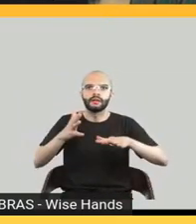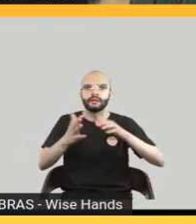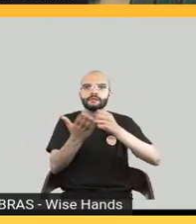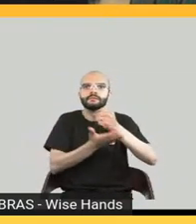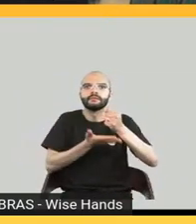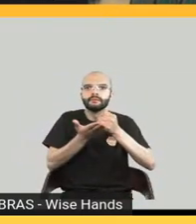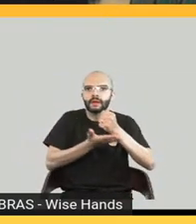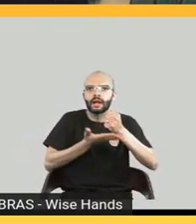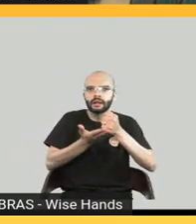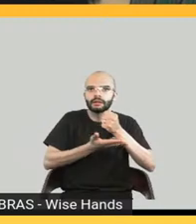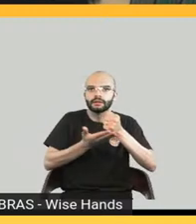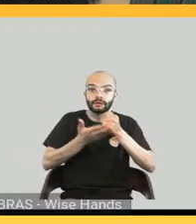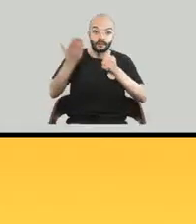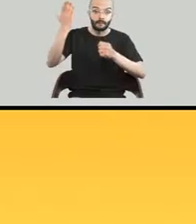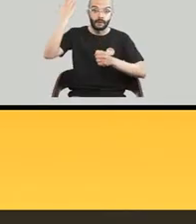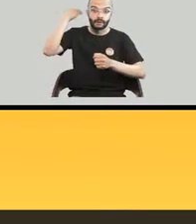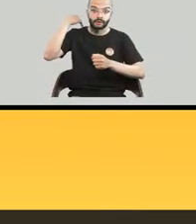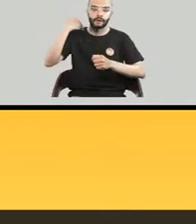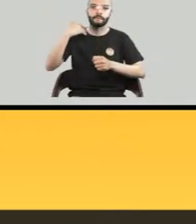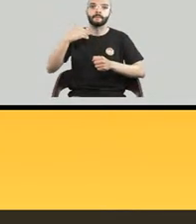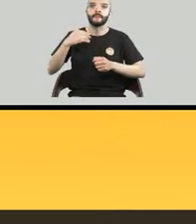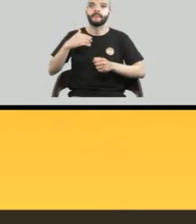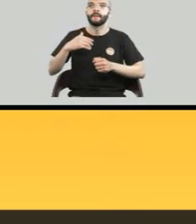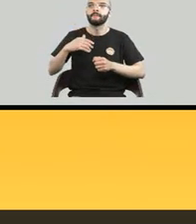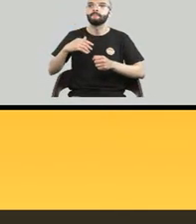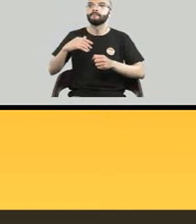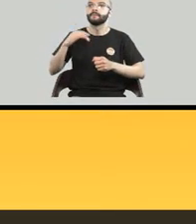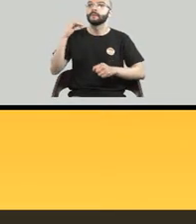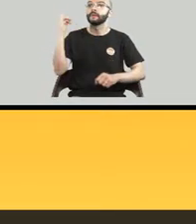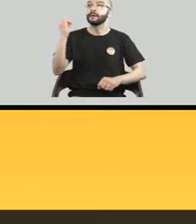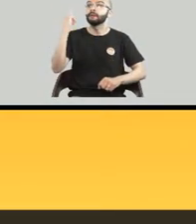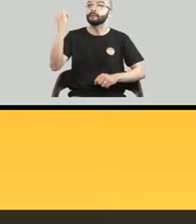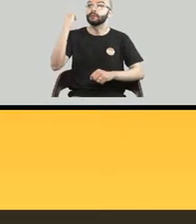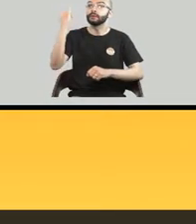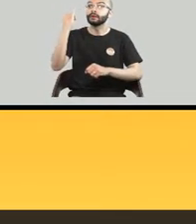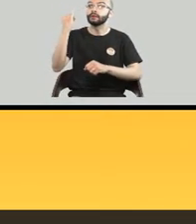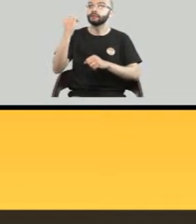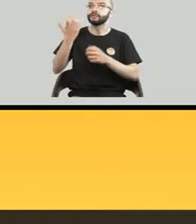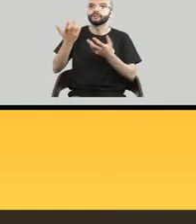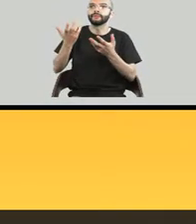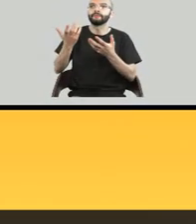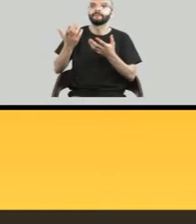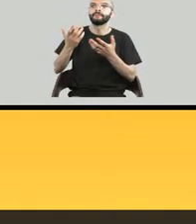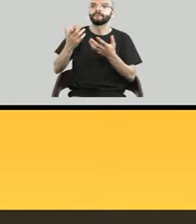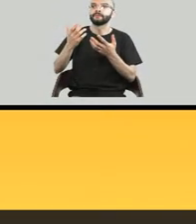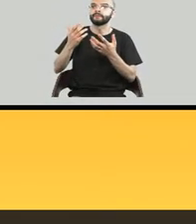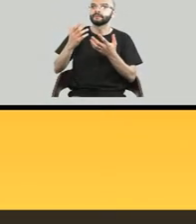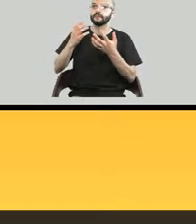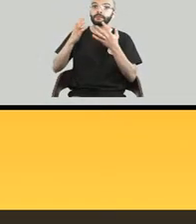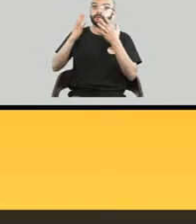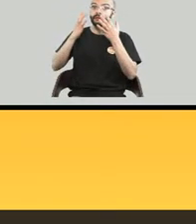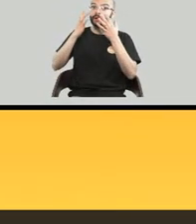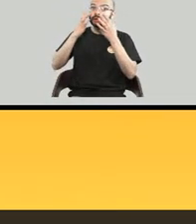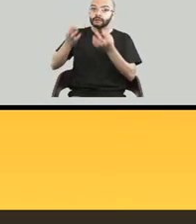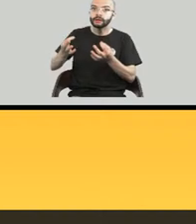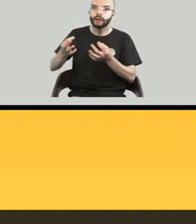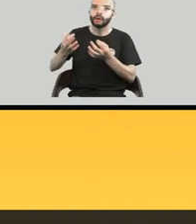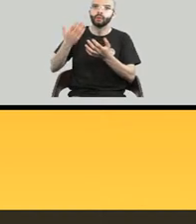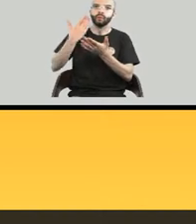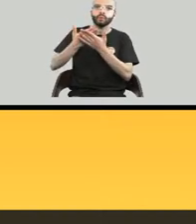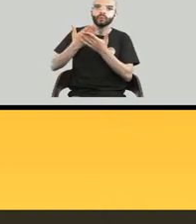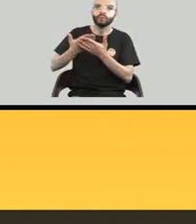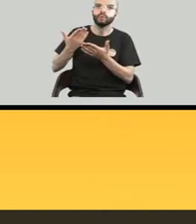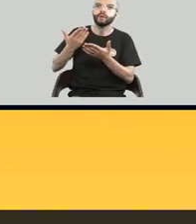você tinha que ter um device dedicado você tinha ter um Kindle um Nuke você tinha que ter sei lá um Kobo a partir do momento que